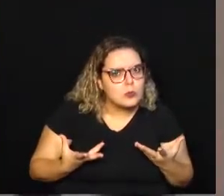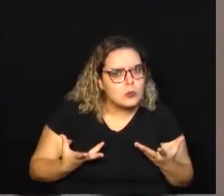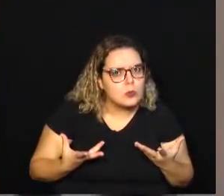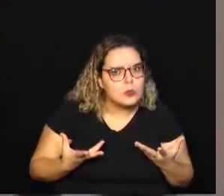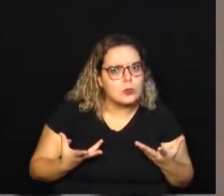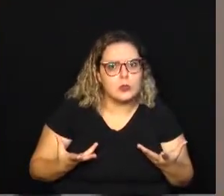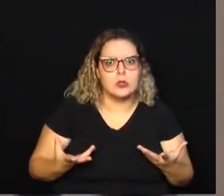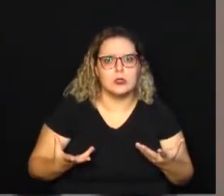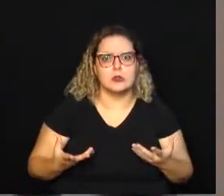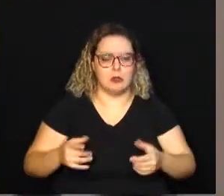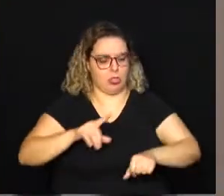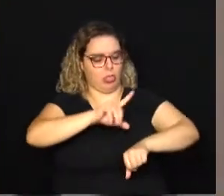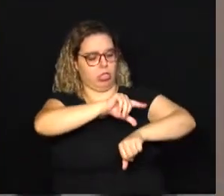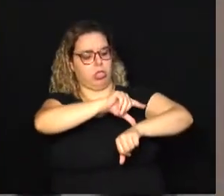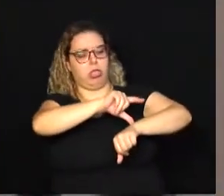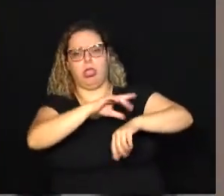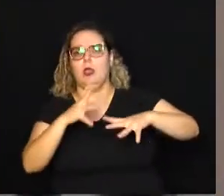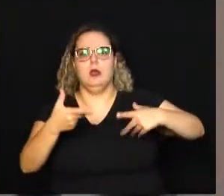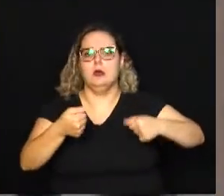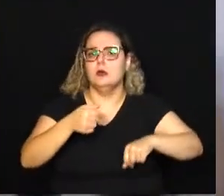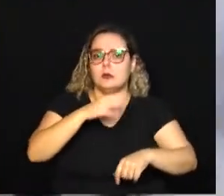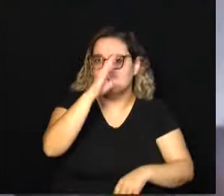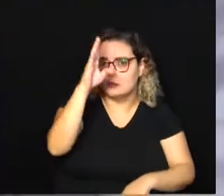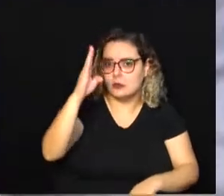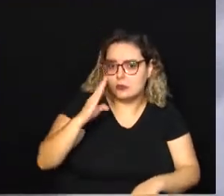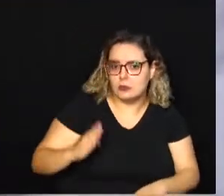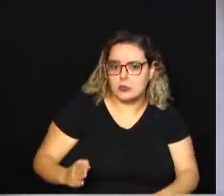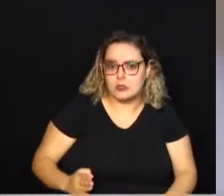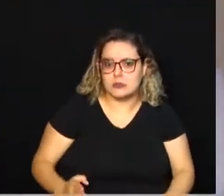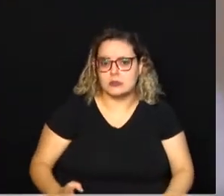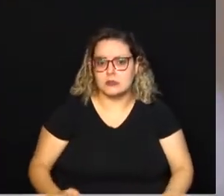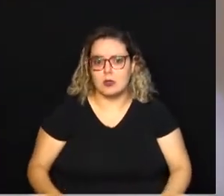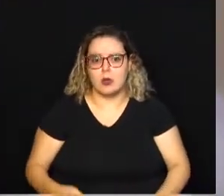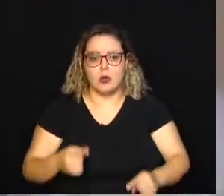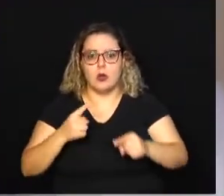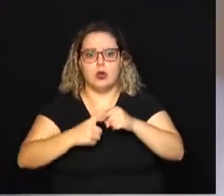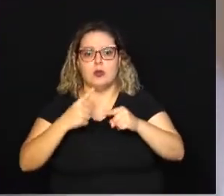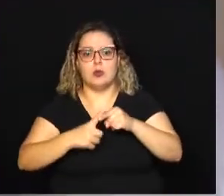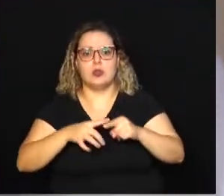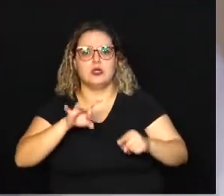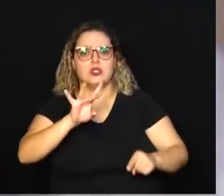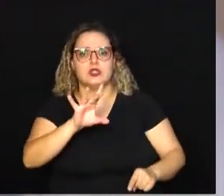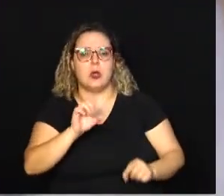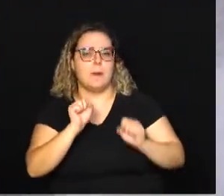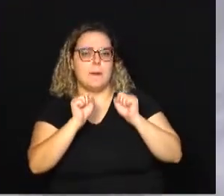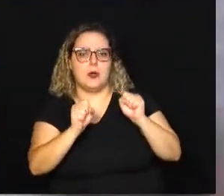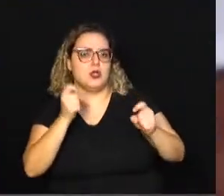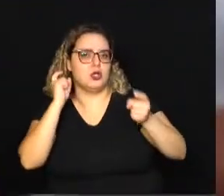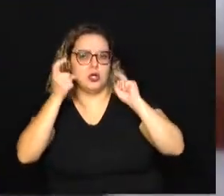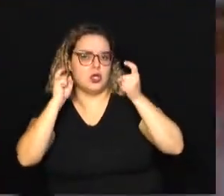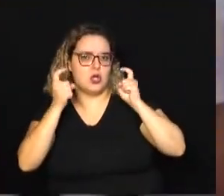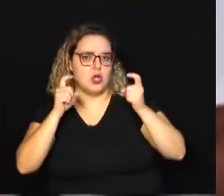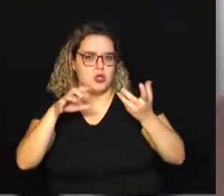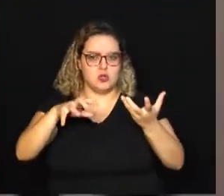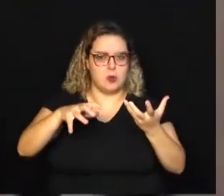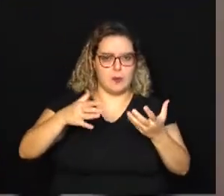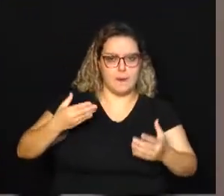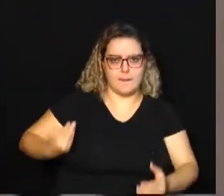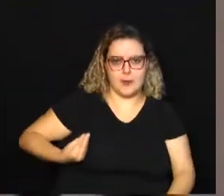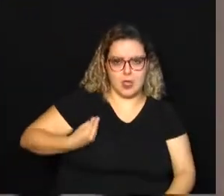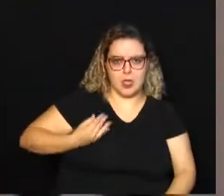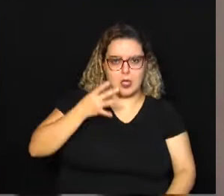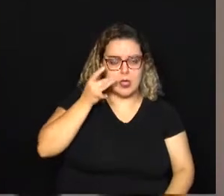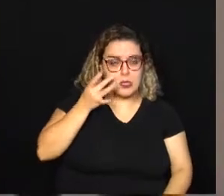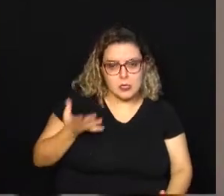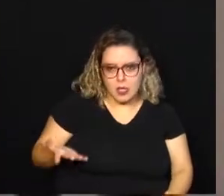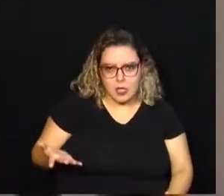atrasa tudo num país porque só pode ter reunião do Senado presencial?